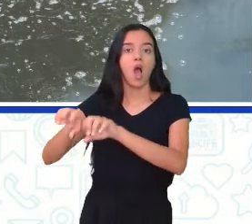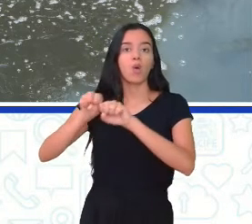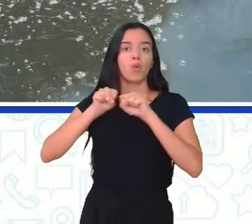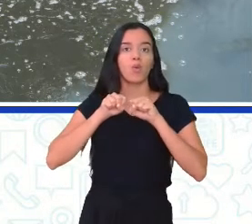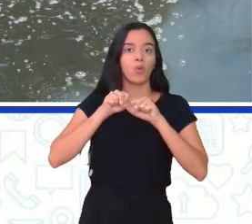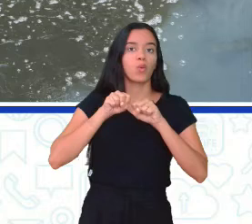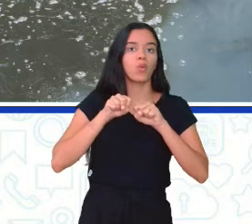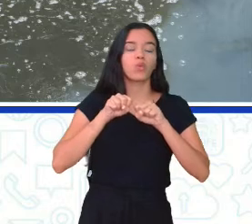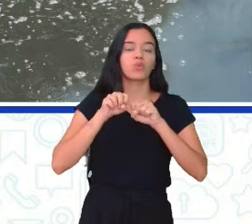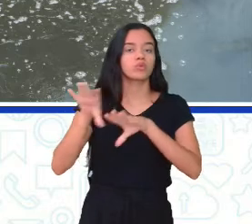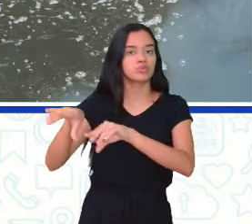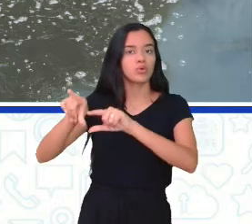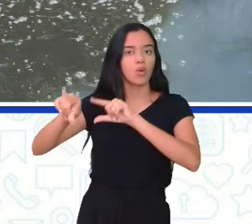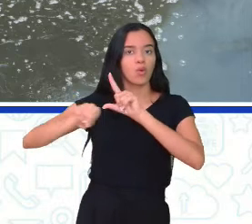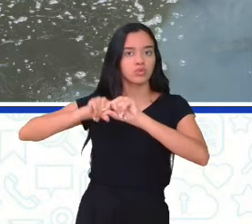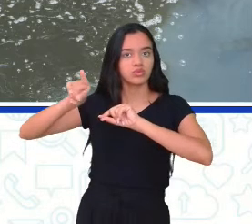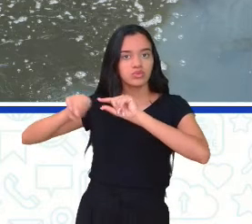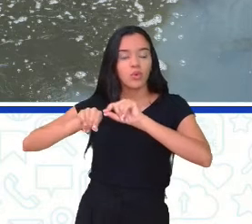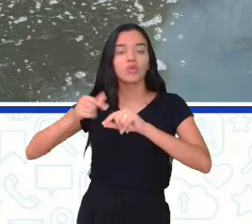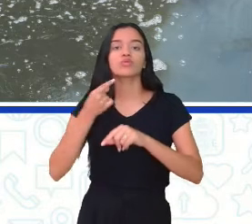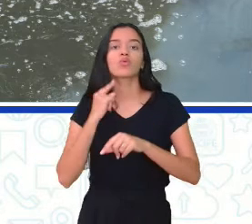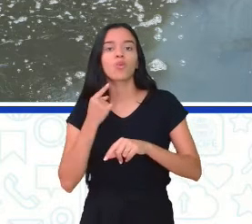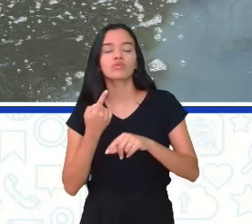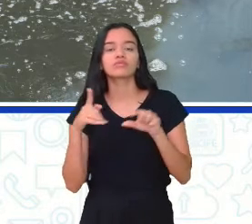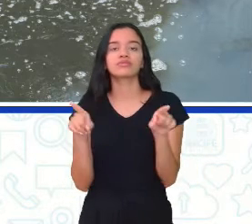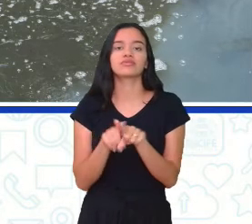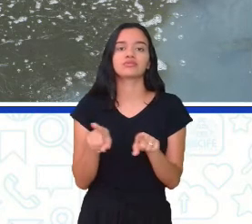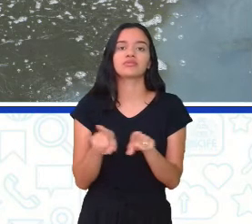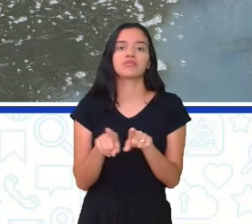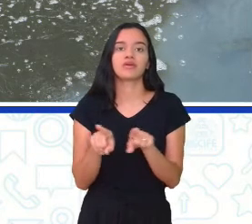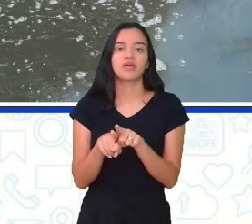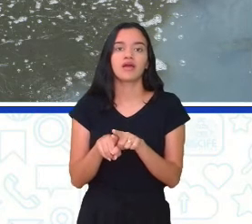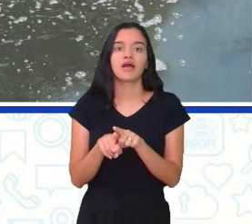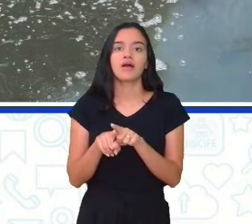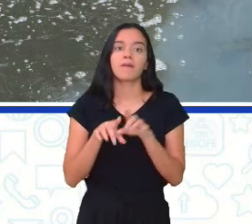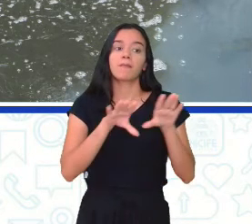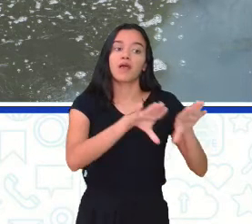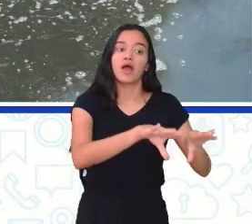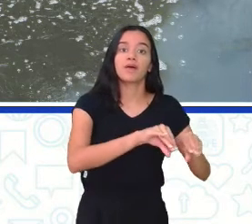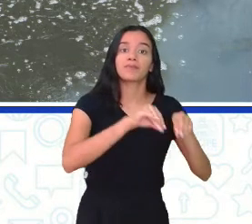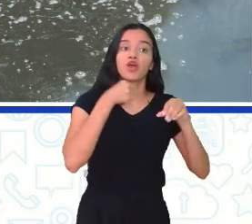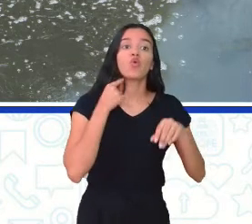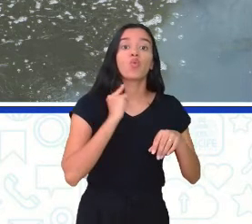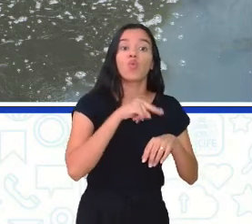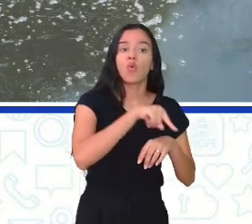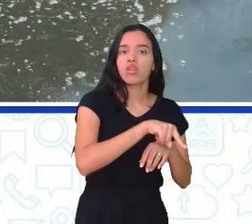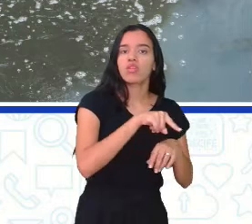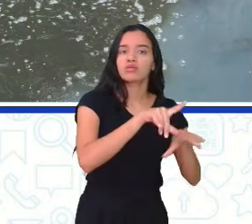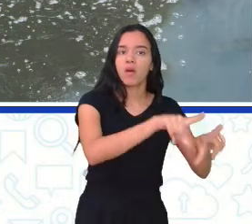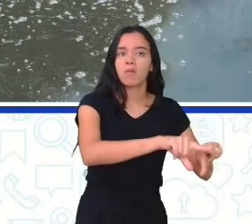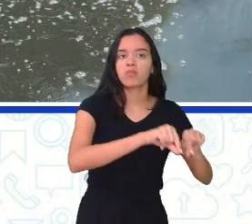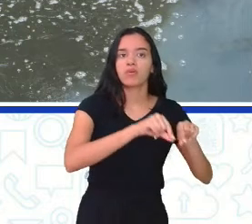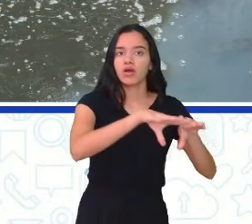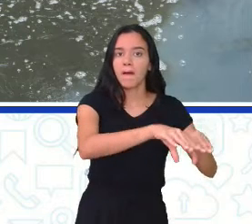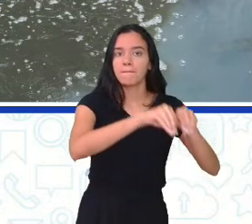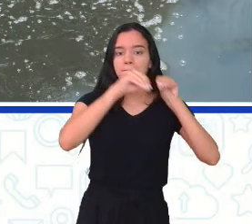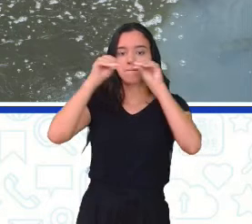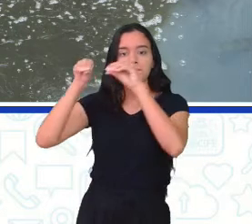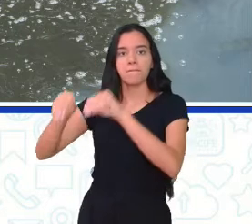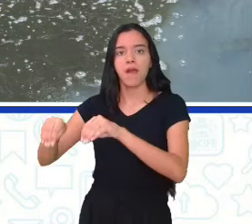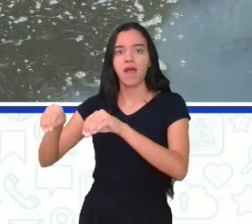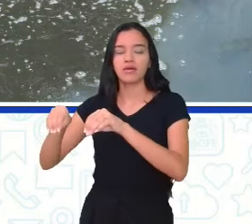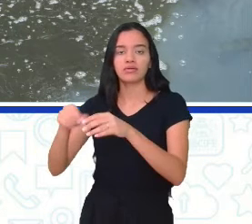lixo, né? O manejo dos resíduos sólidos, ou seja, recolhe e trata esse lixo. Então, por exemplo, tá, envolve